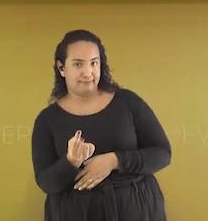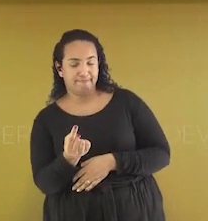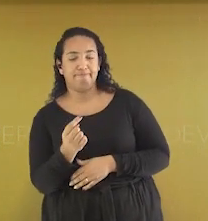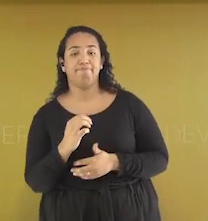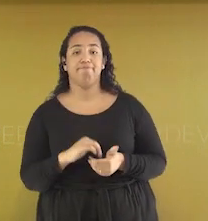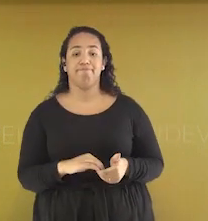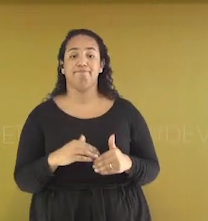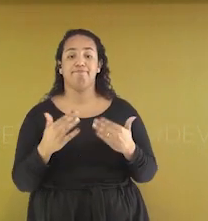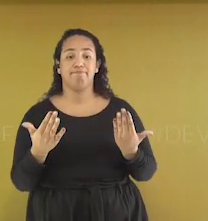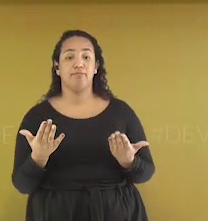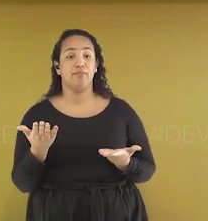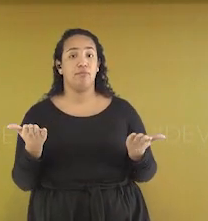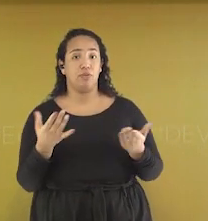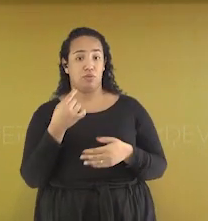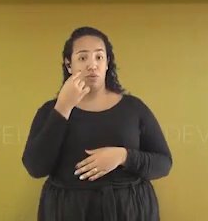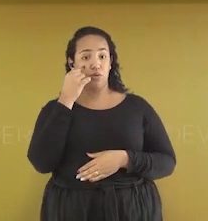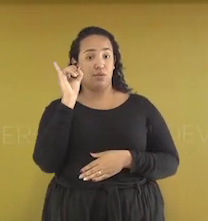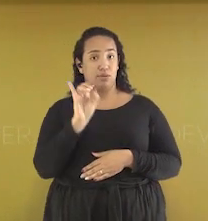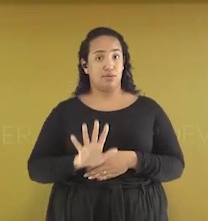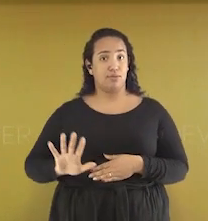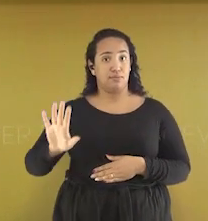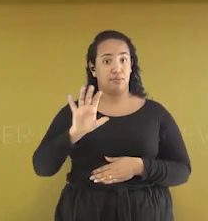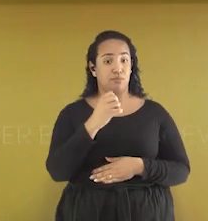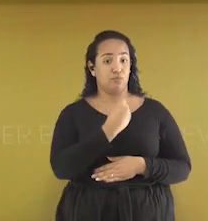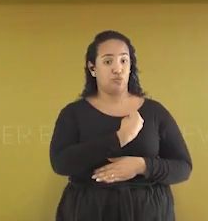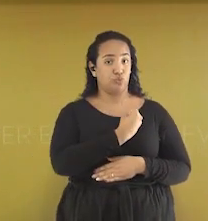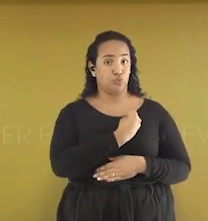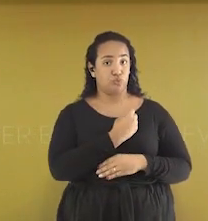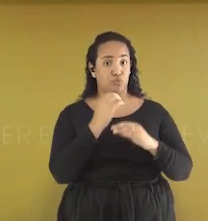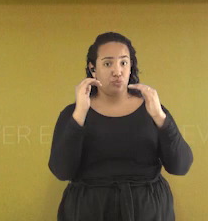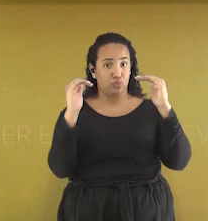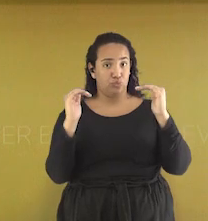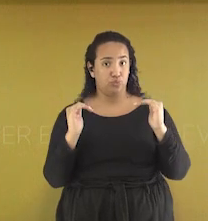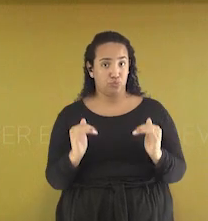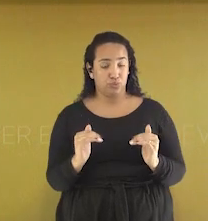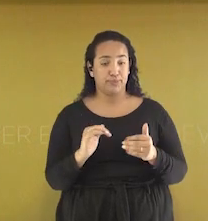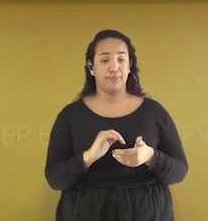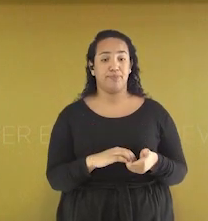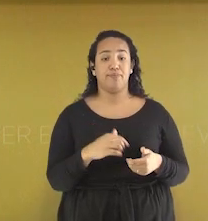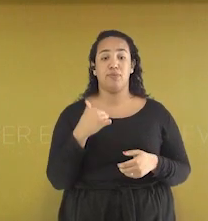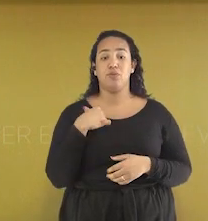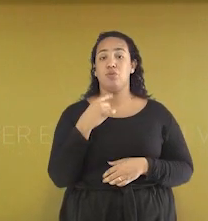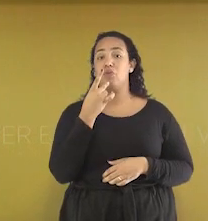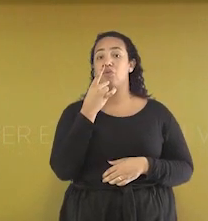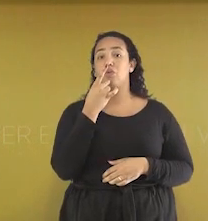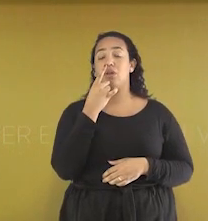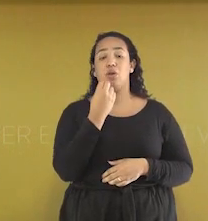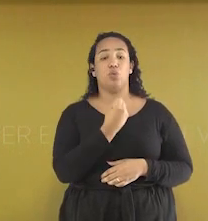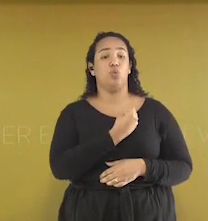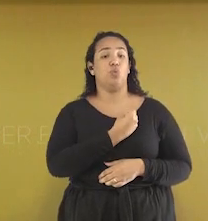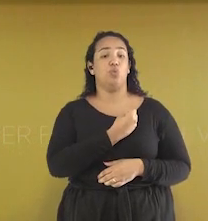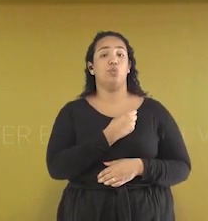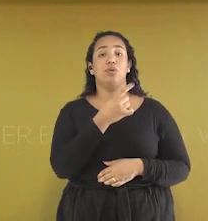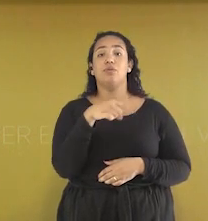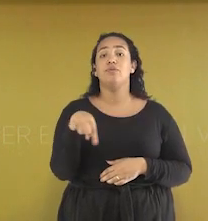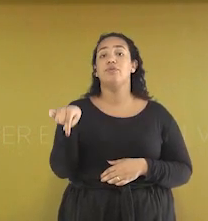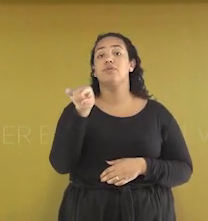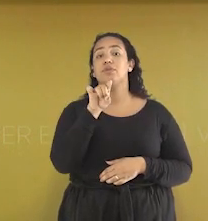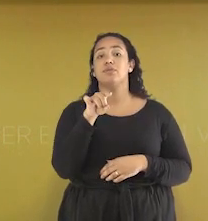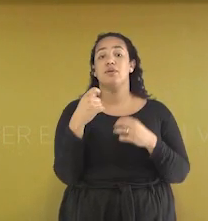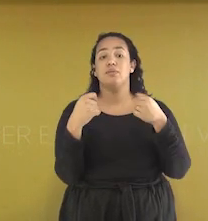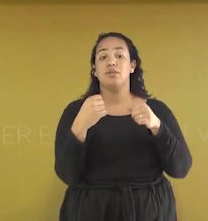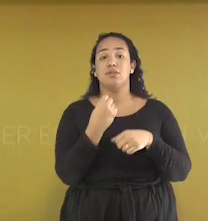números decimais? Vai ser assim. Observe esses números aqui na tela. Eu vou falar um